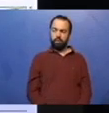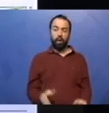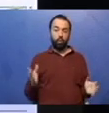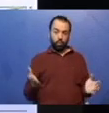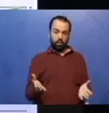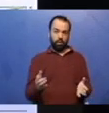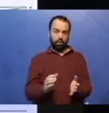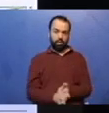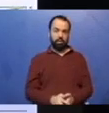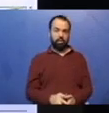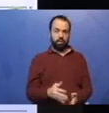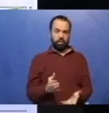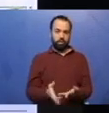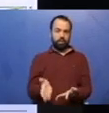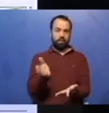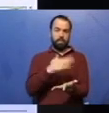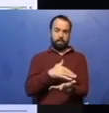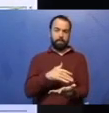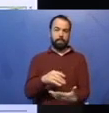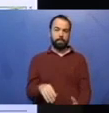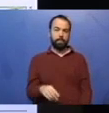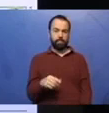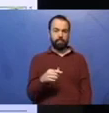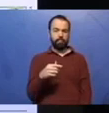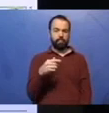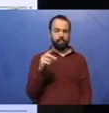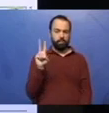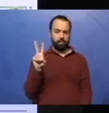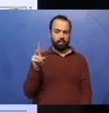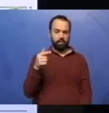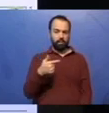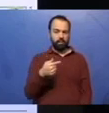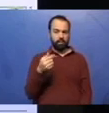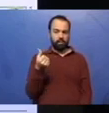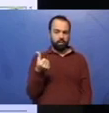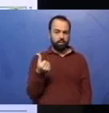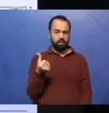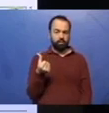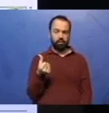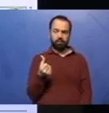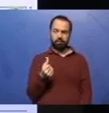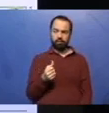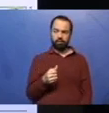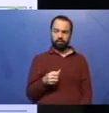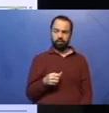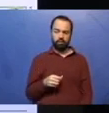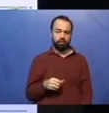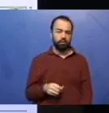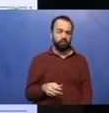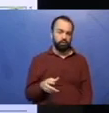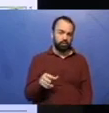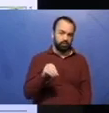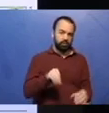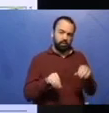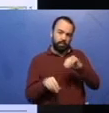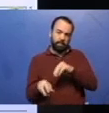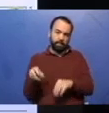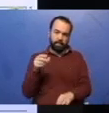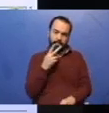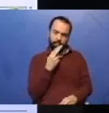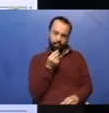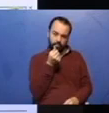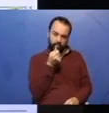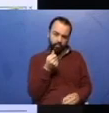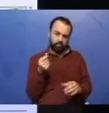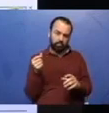Agora, vamos para a página 276. Corre lá, pega o seu estojo, pega o seu